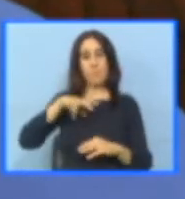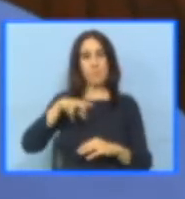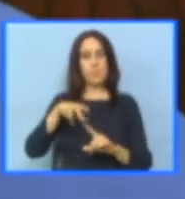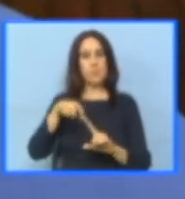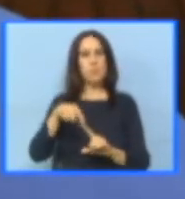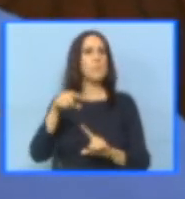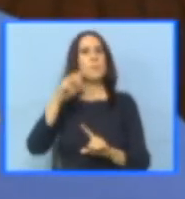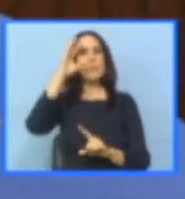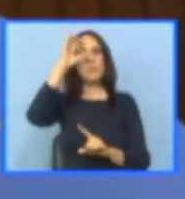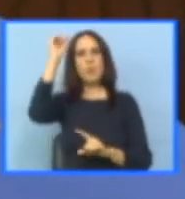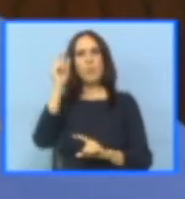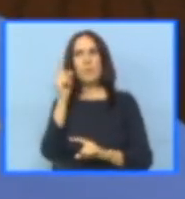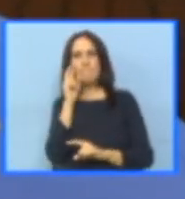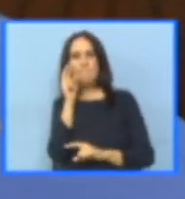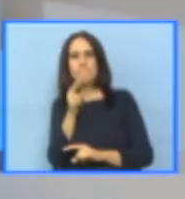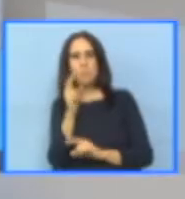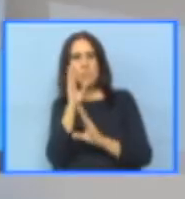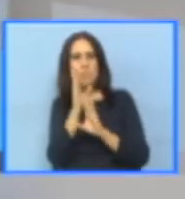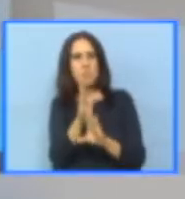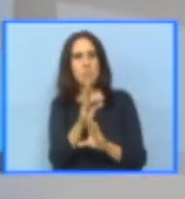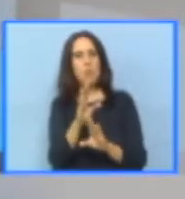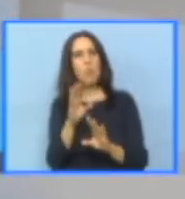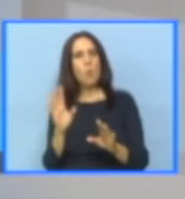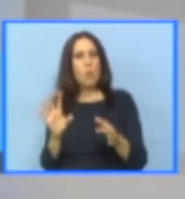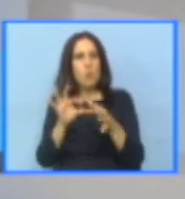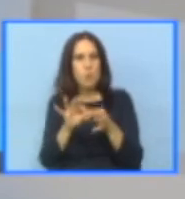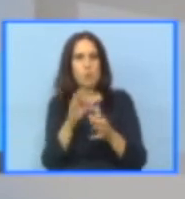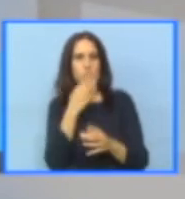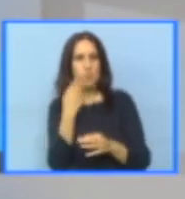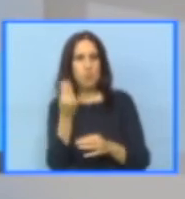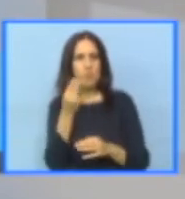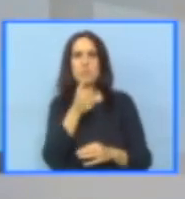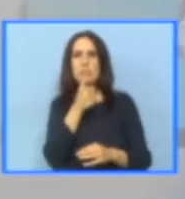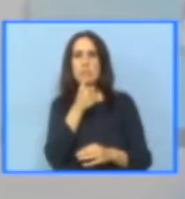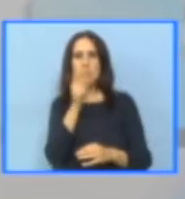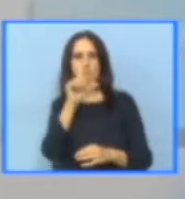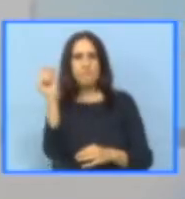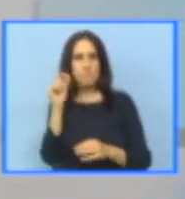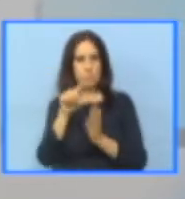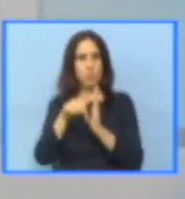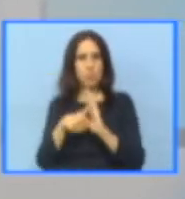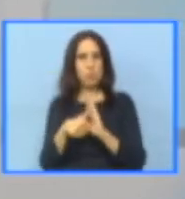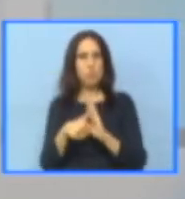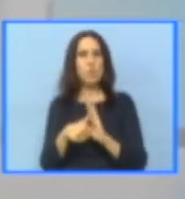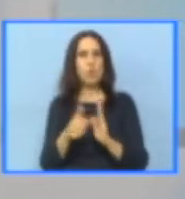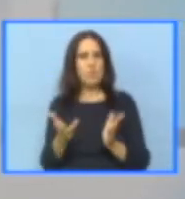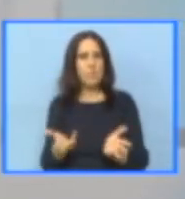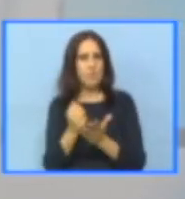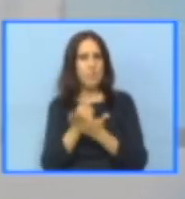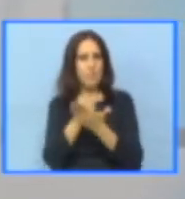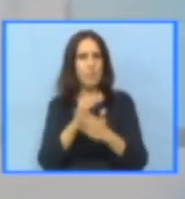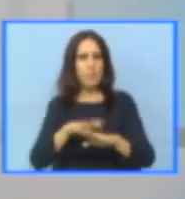deveria olhar com mais atenção ou enquadrar estes jovens que decidem abraçar estes projetos no sentido de os apoiar